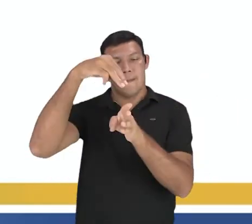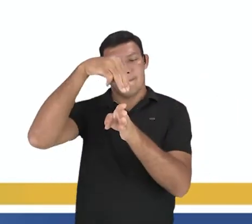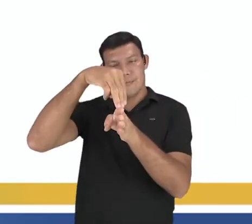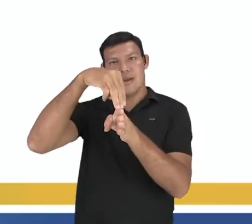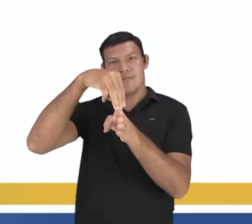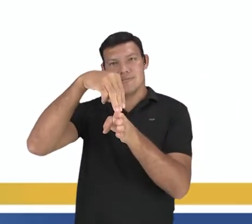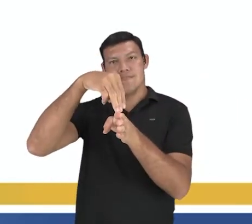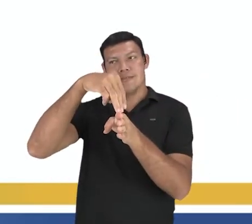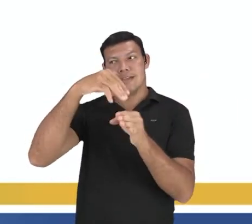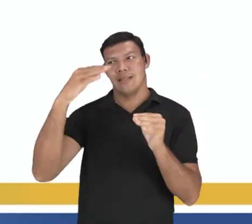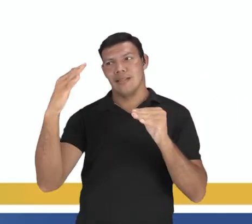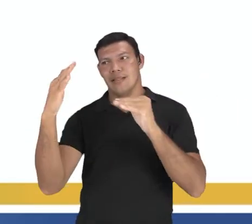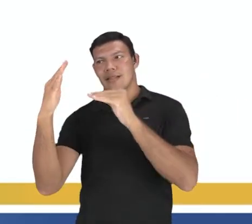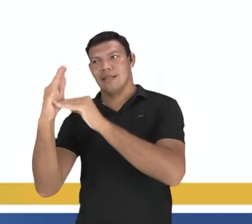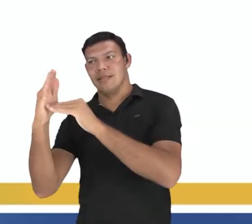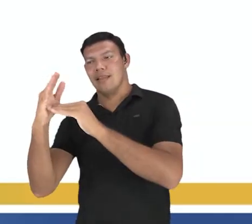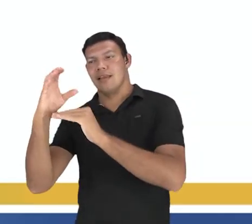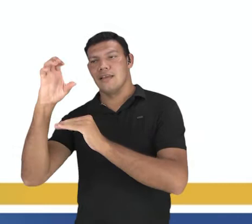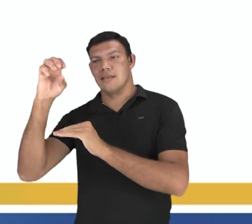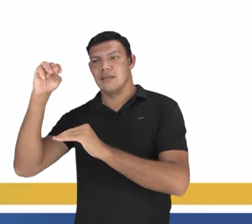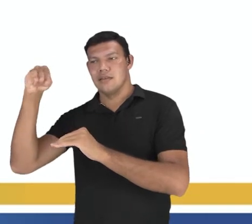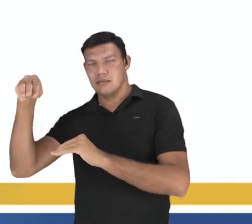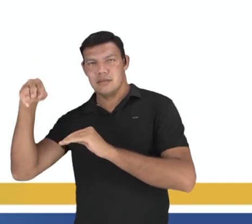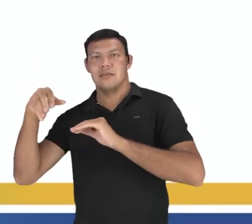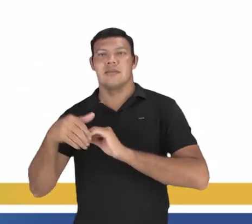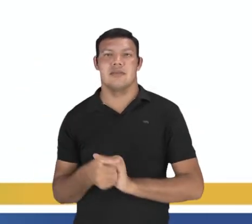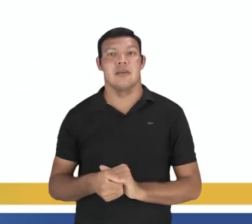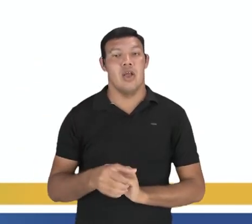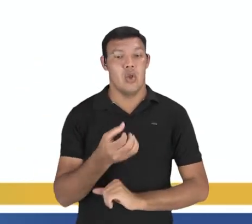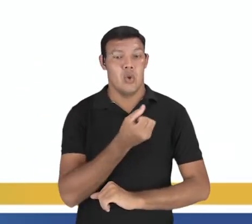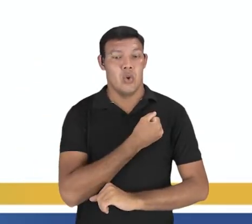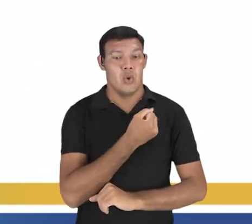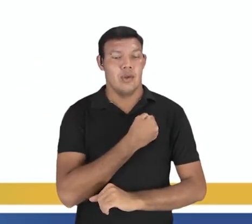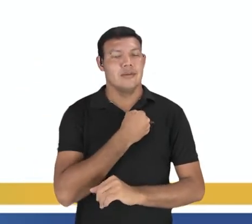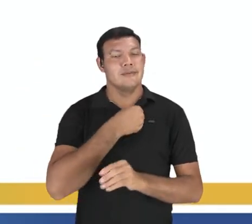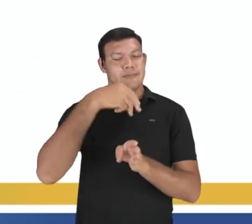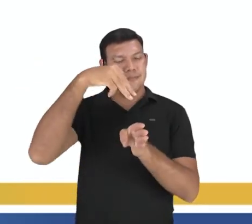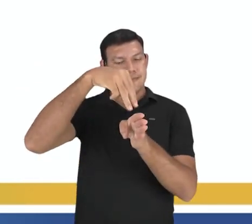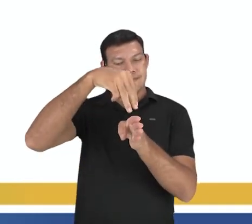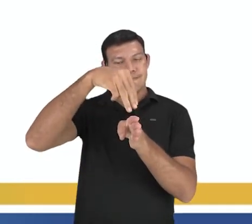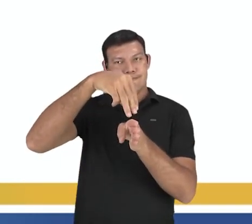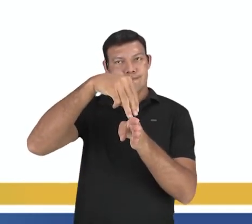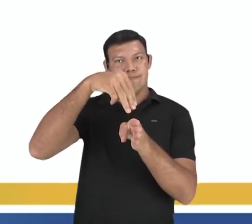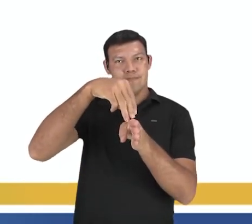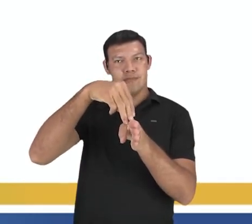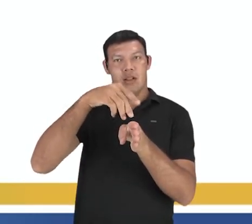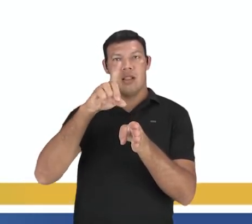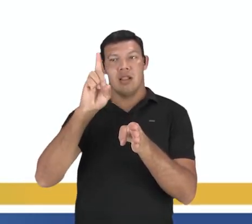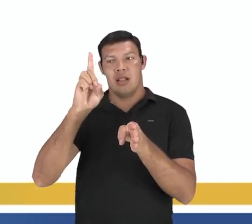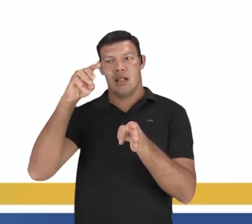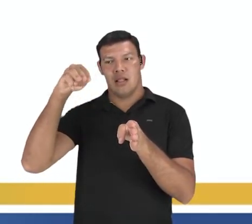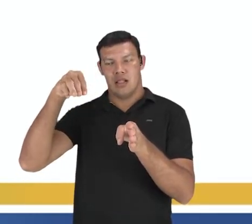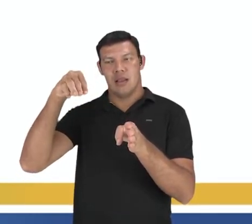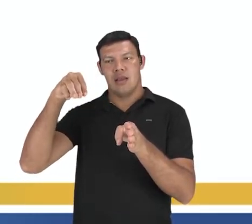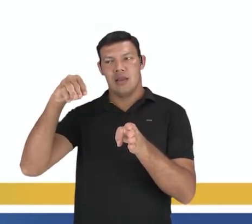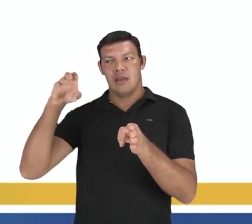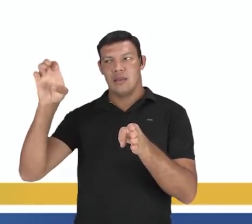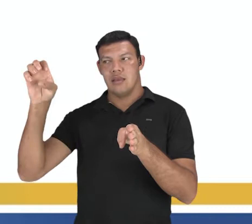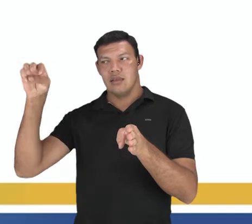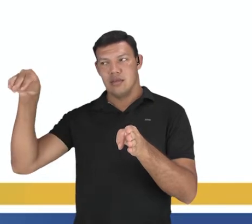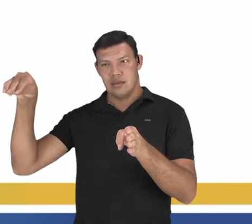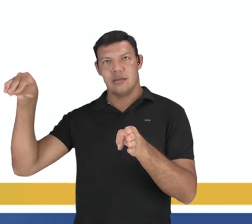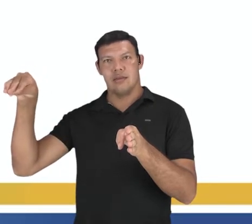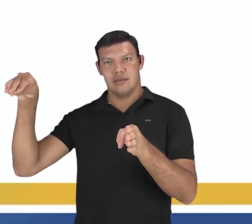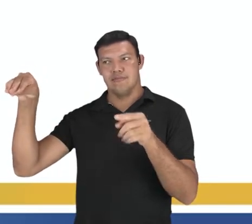bom eu tenho um número que ele está em metro e eu quero transformar esse número para